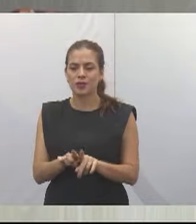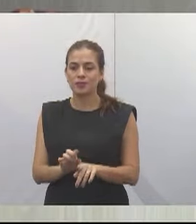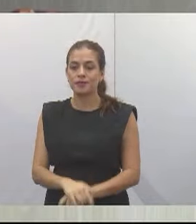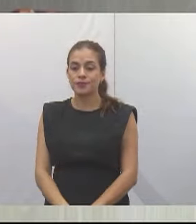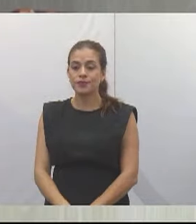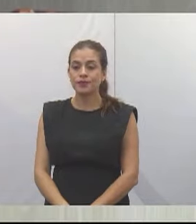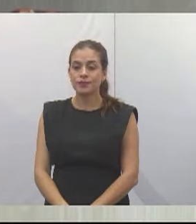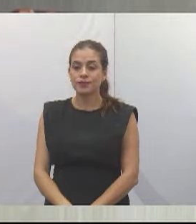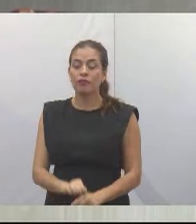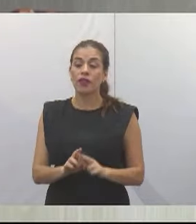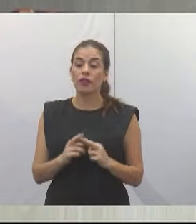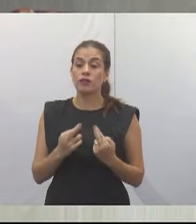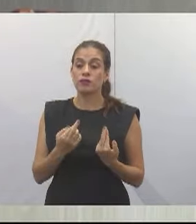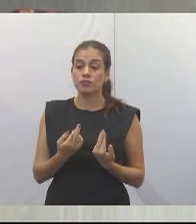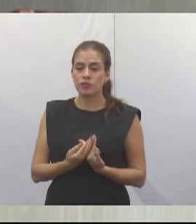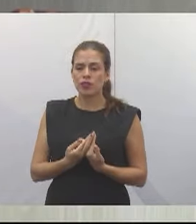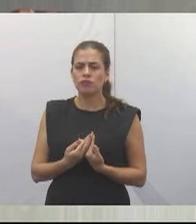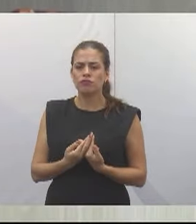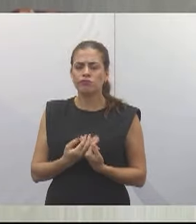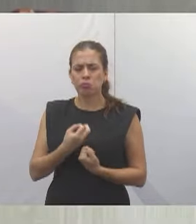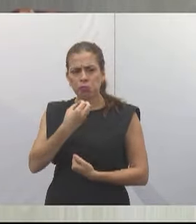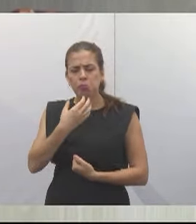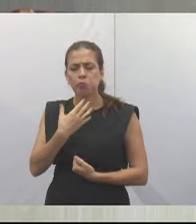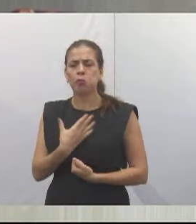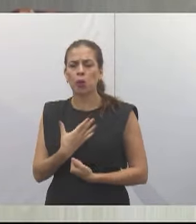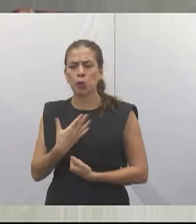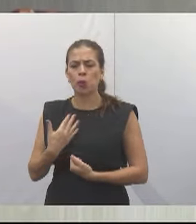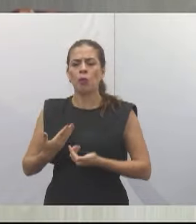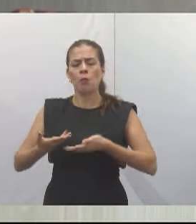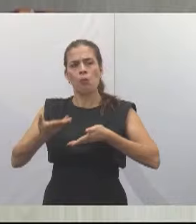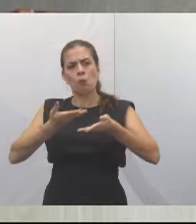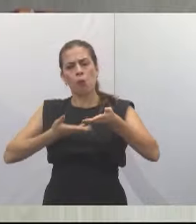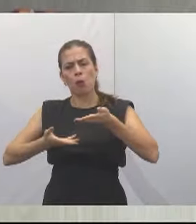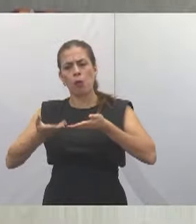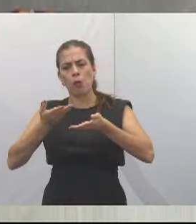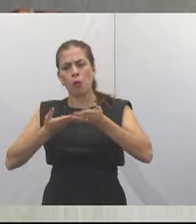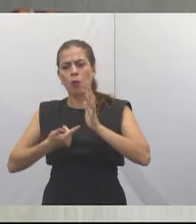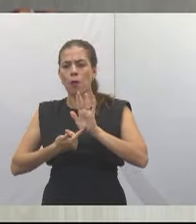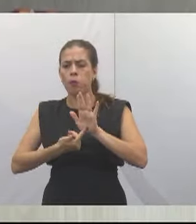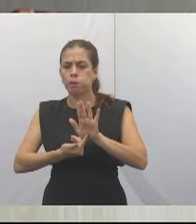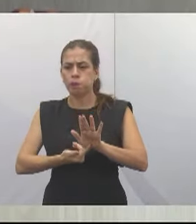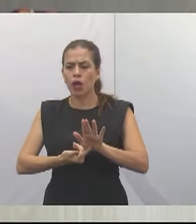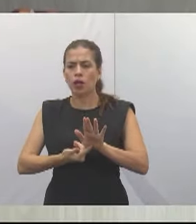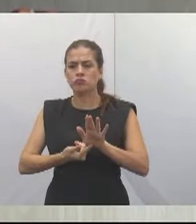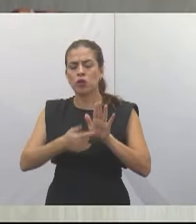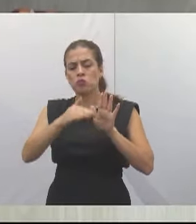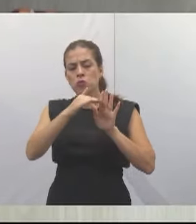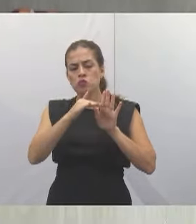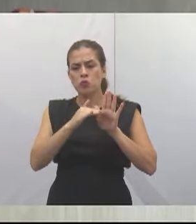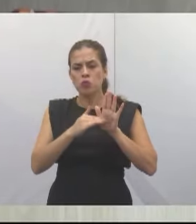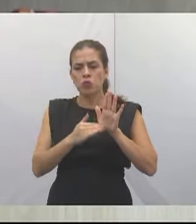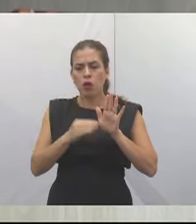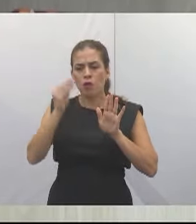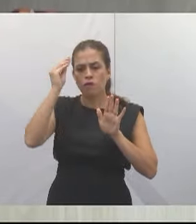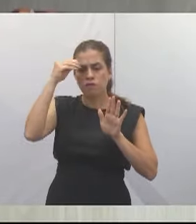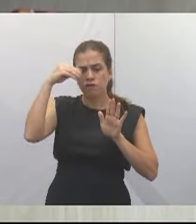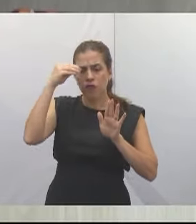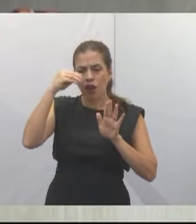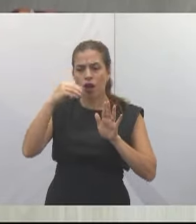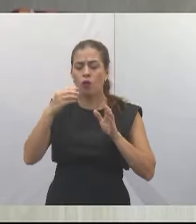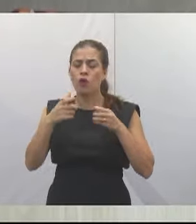A reunião, aquele dia, foi bem produtiva, né? A gente conseguiu aí fazer a apresentação e colocar alguns pontos fracos da